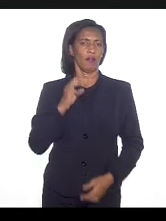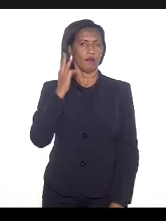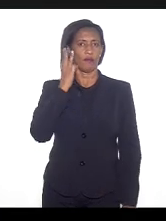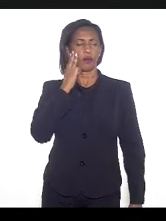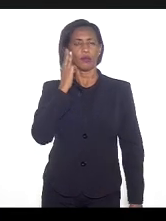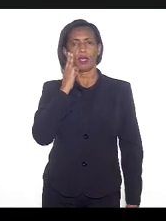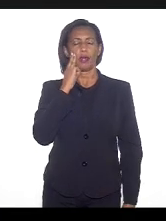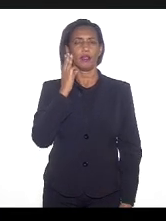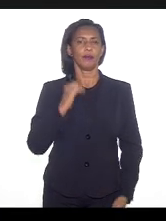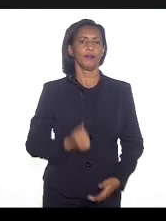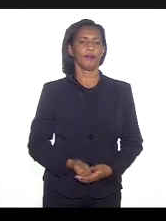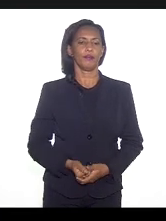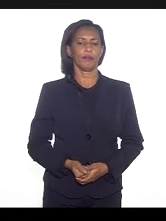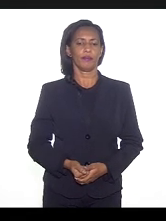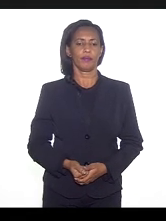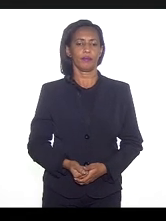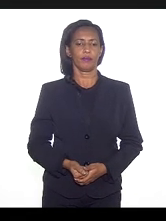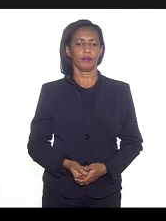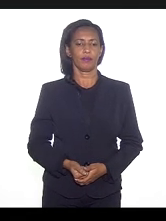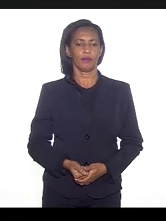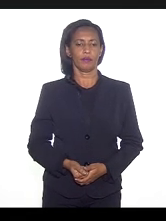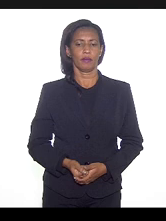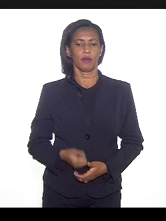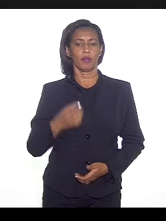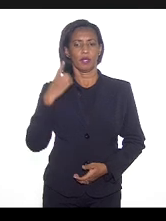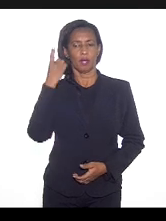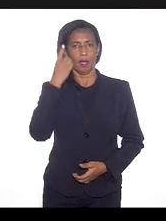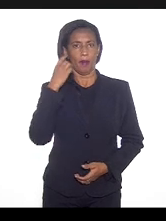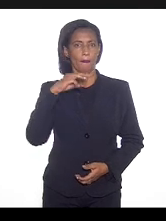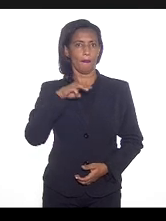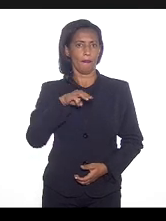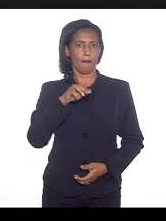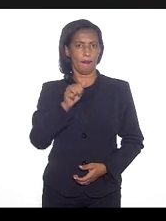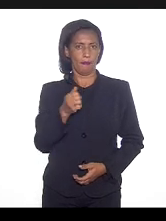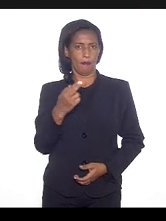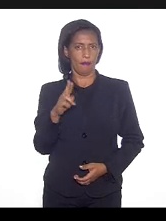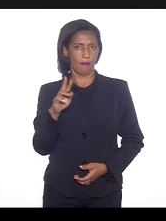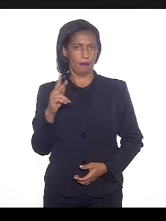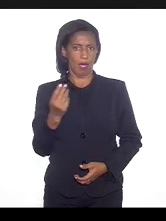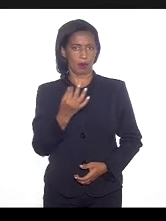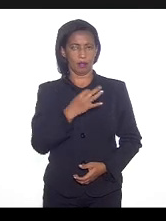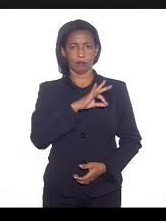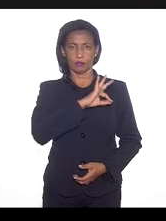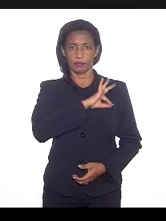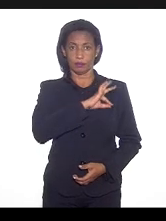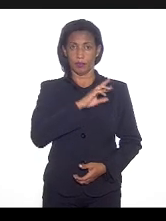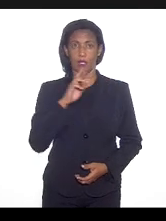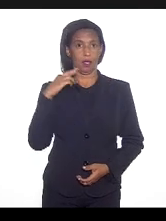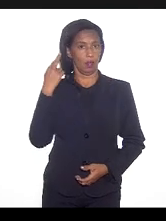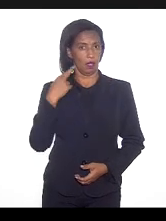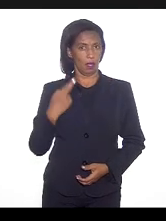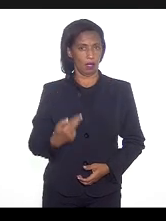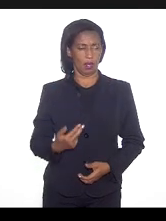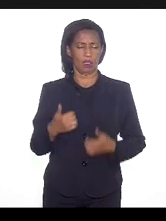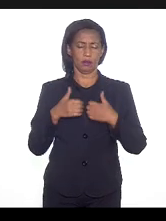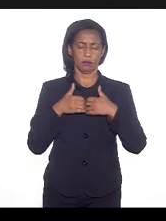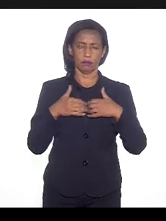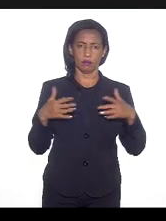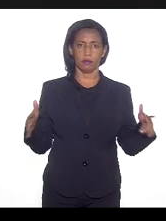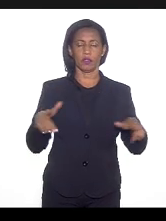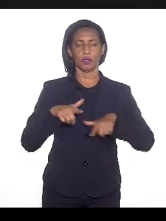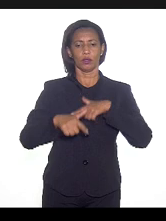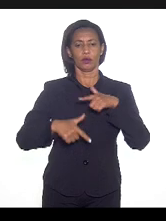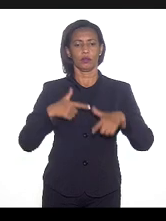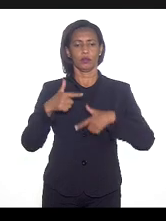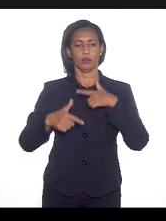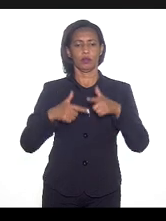Valdeque Carneiro, e das deputadas Marta Rocha e Renata Souza, dou por abertos os